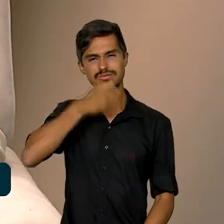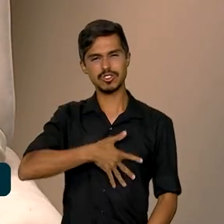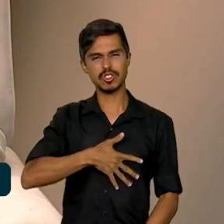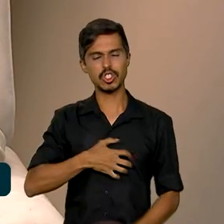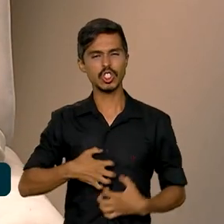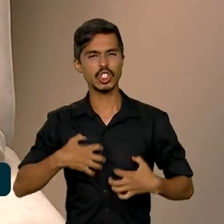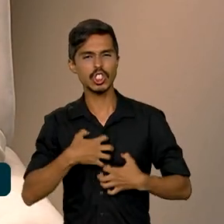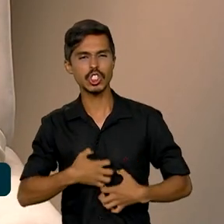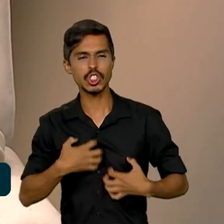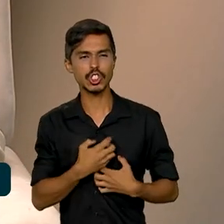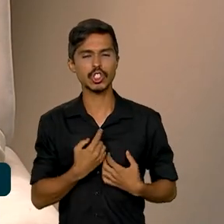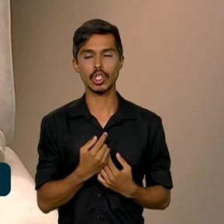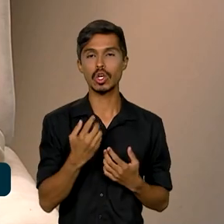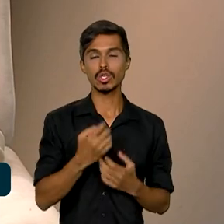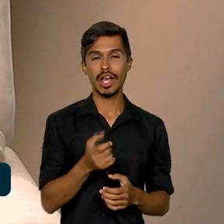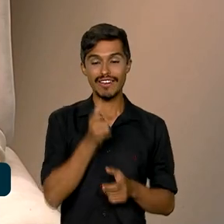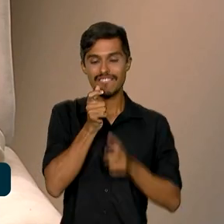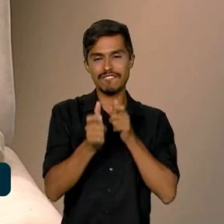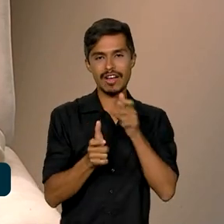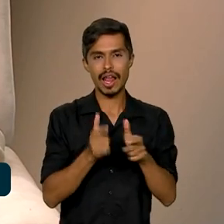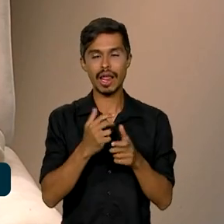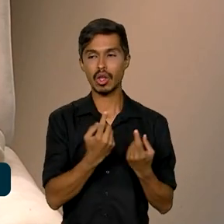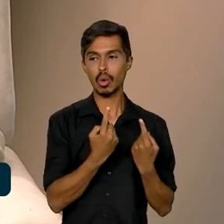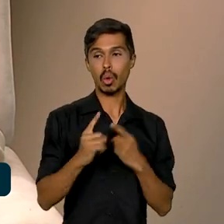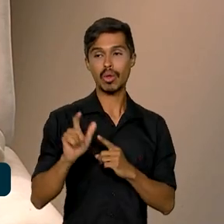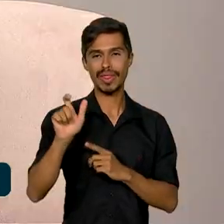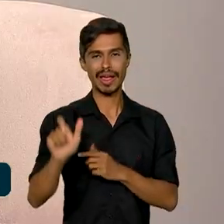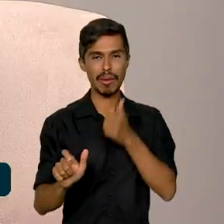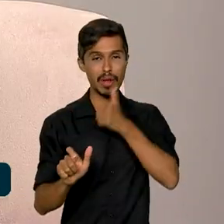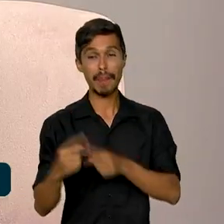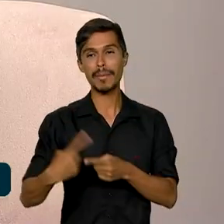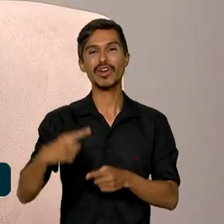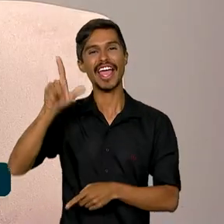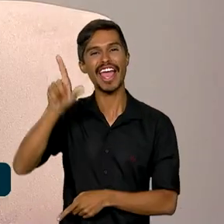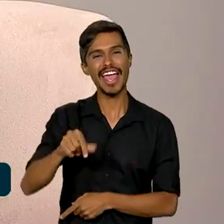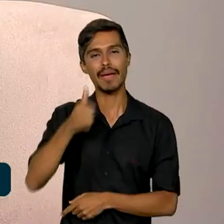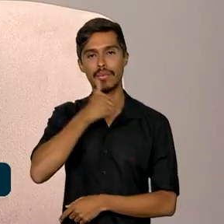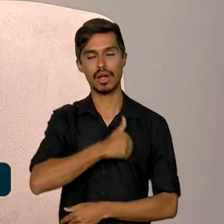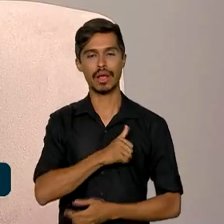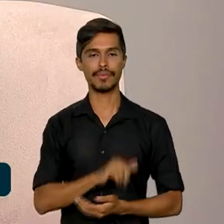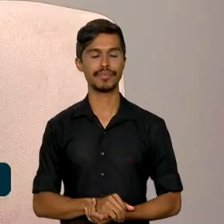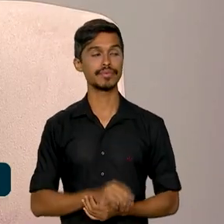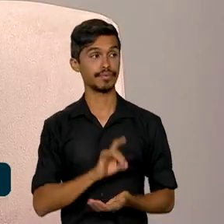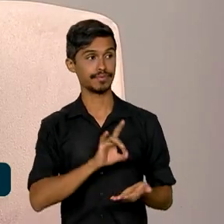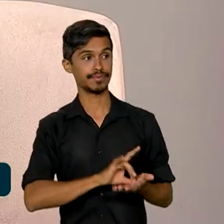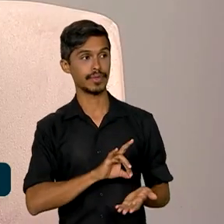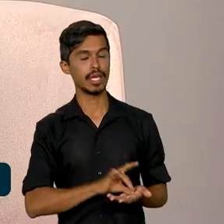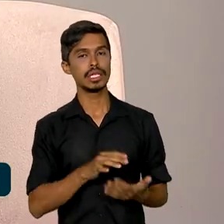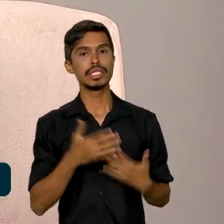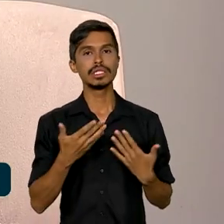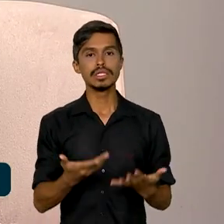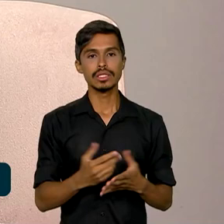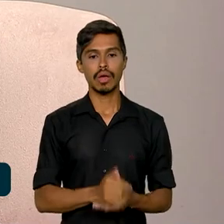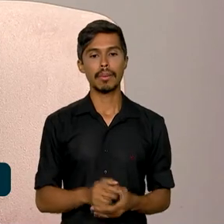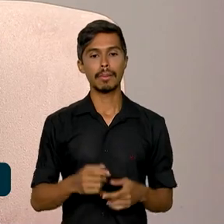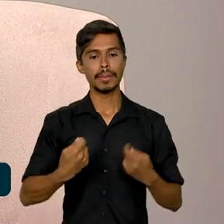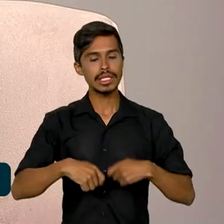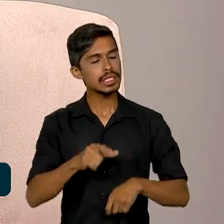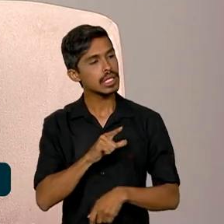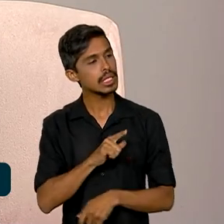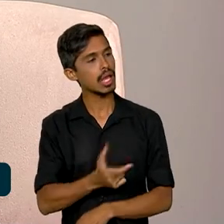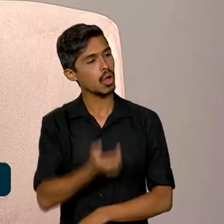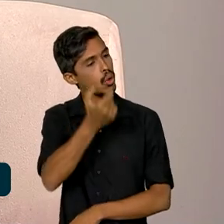último período contra as mulheres, por serem mulheres. É verdade. E essas ações exigem essa consciência,